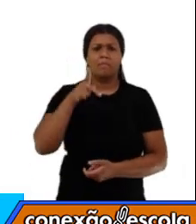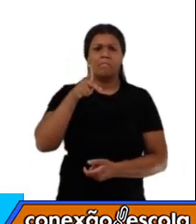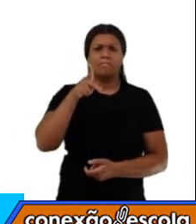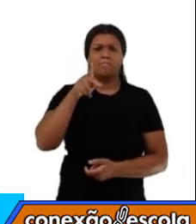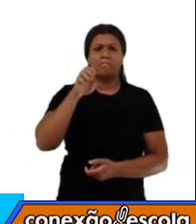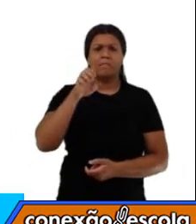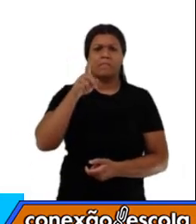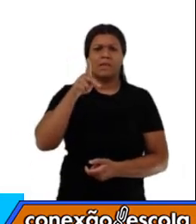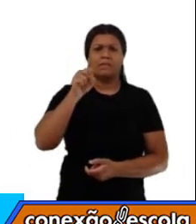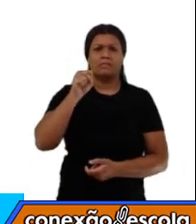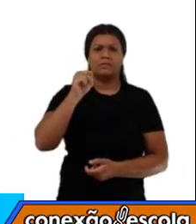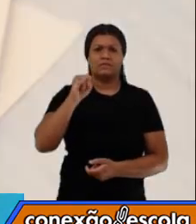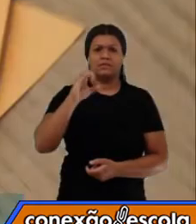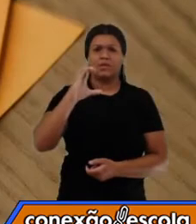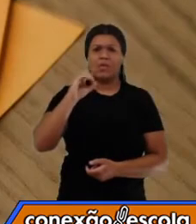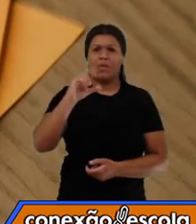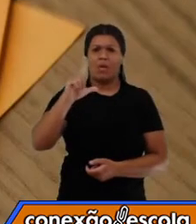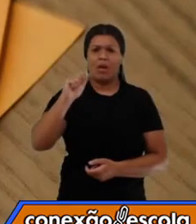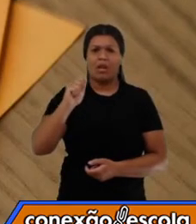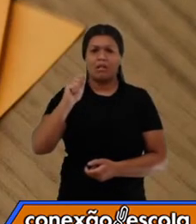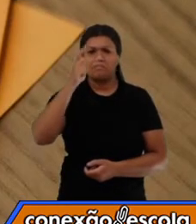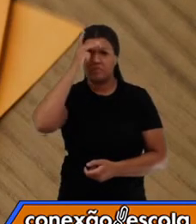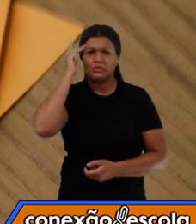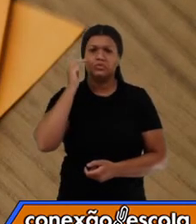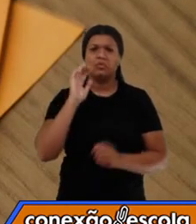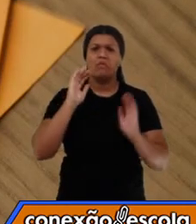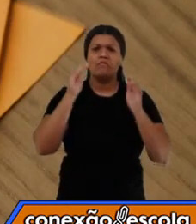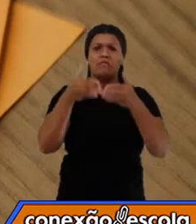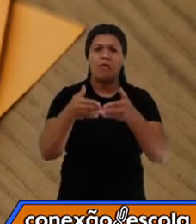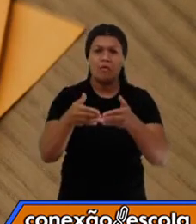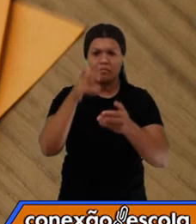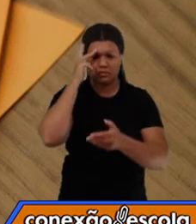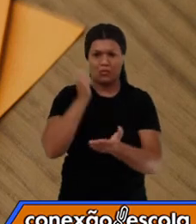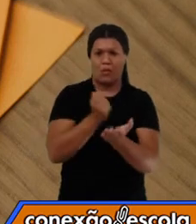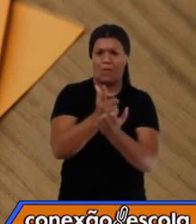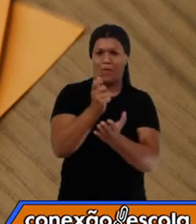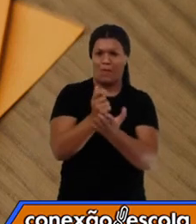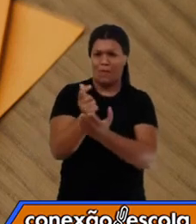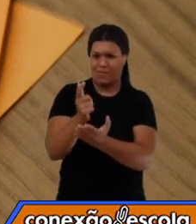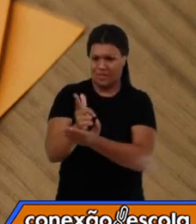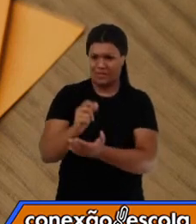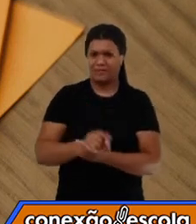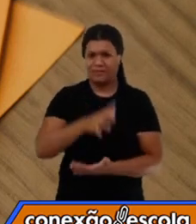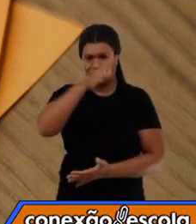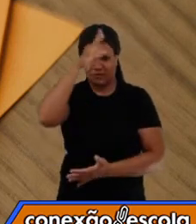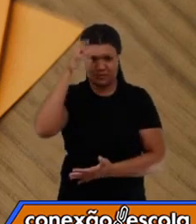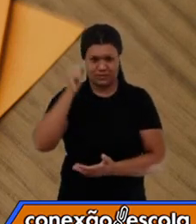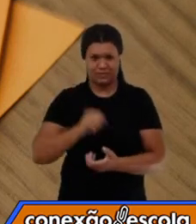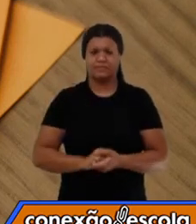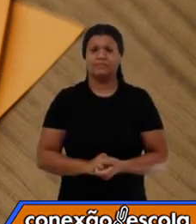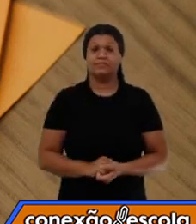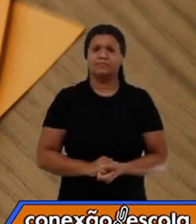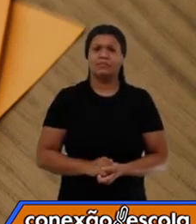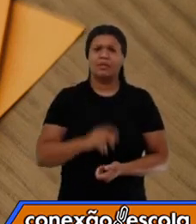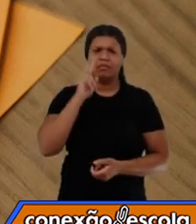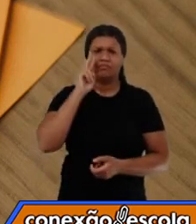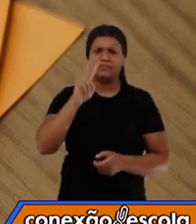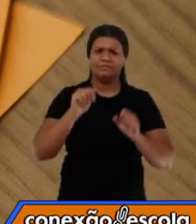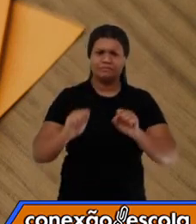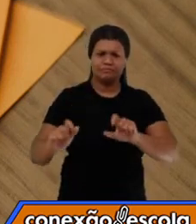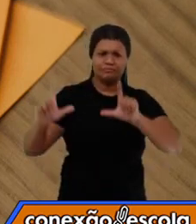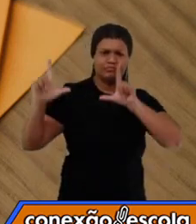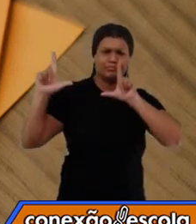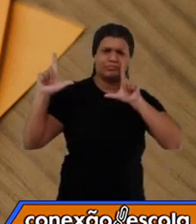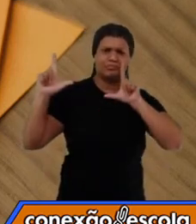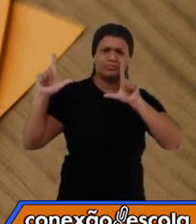Foi feito para quem? Para os consumidores. E aqui, o que que eu tenho? Por tudo que eu estou vendo aqui, só bati